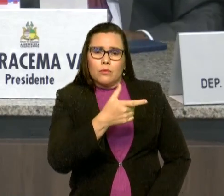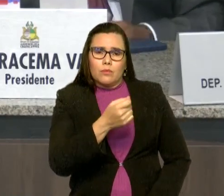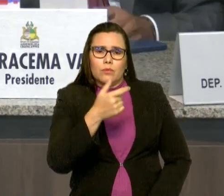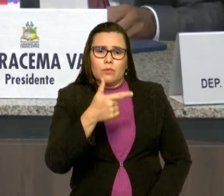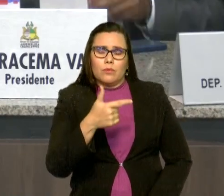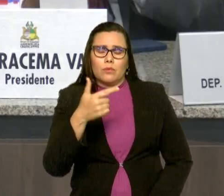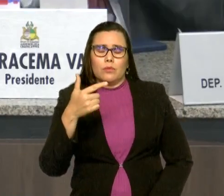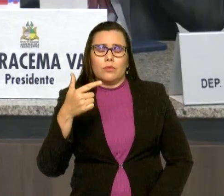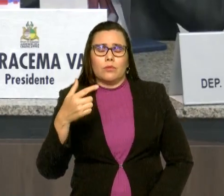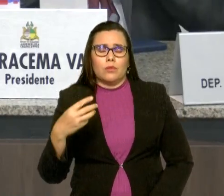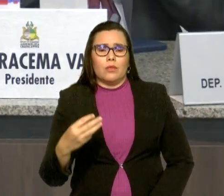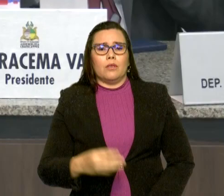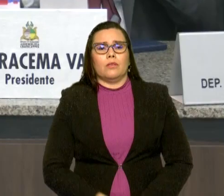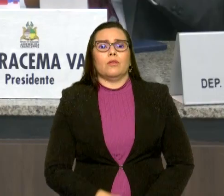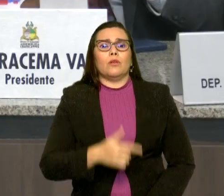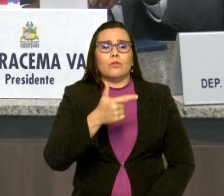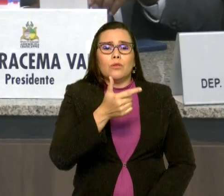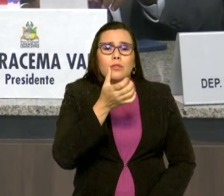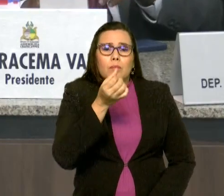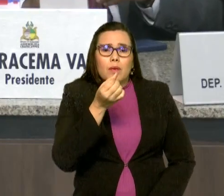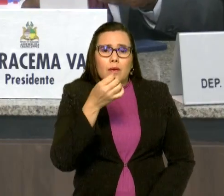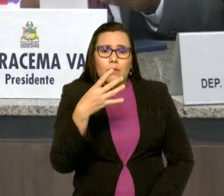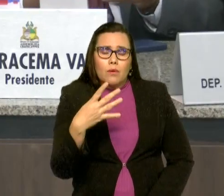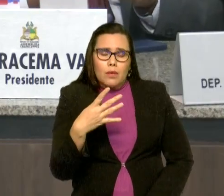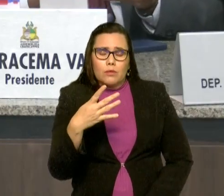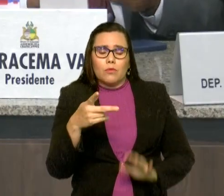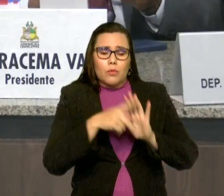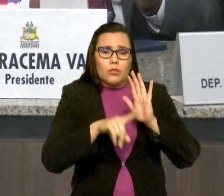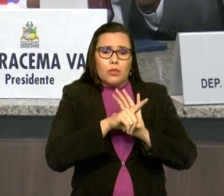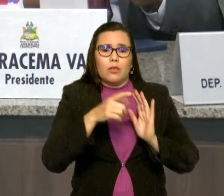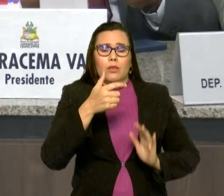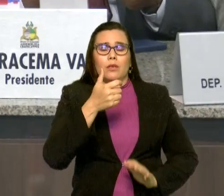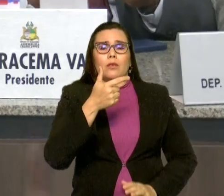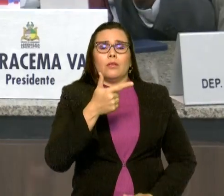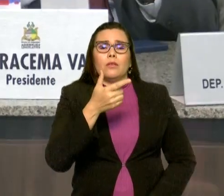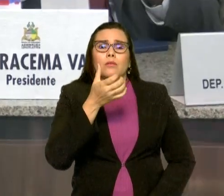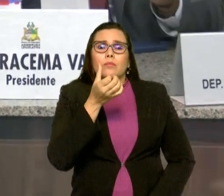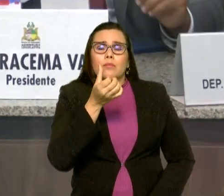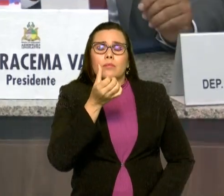lei 264, de autoria do deputado Rodrigo Lago.